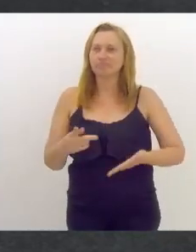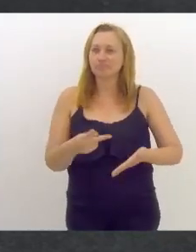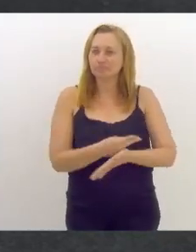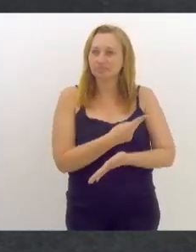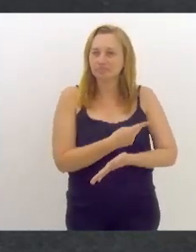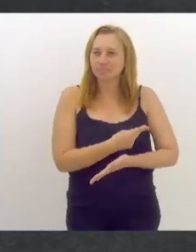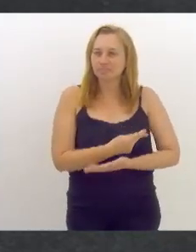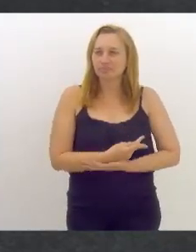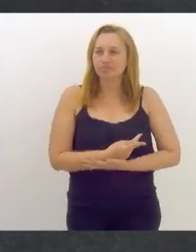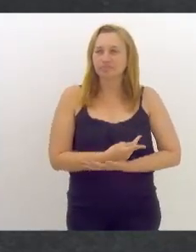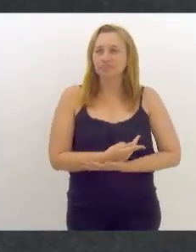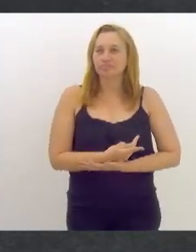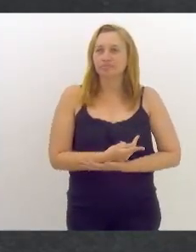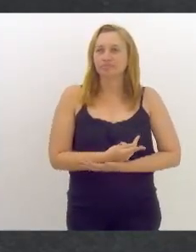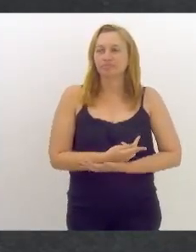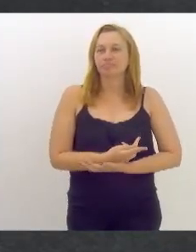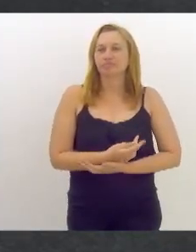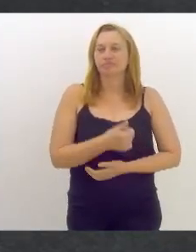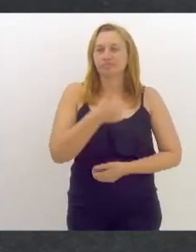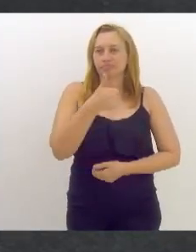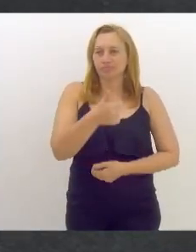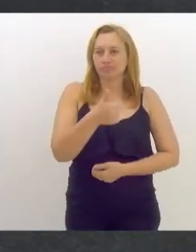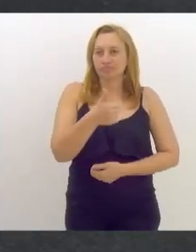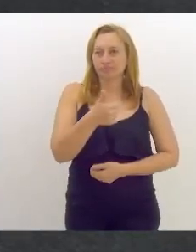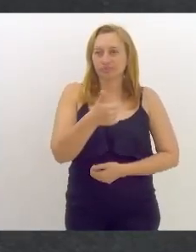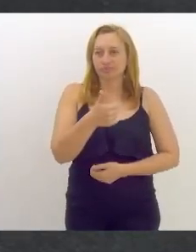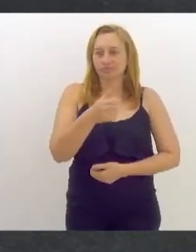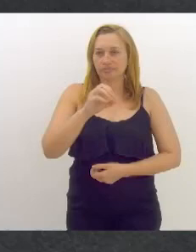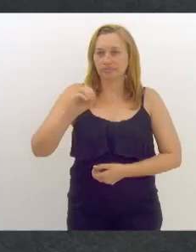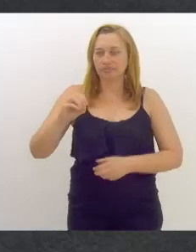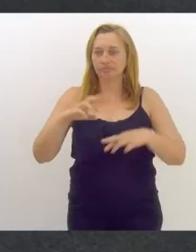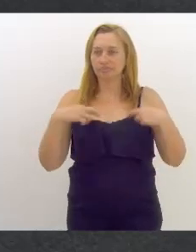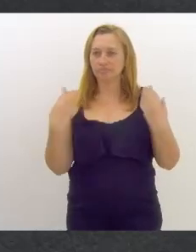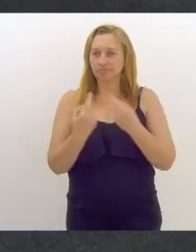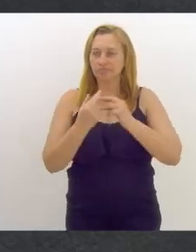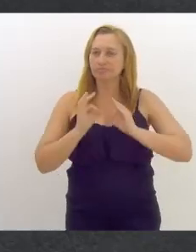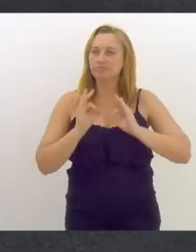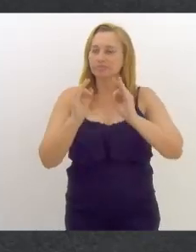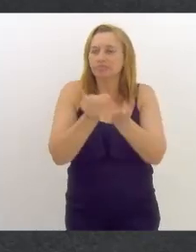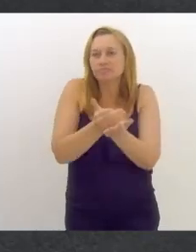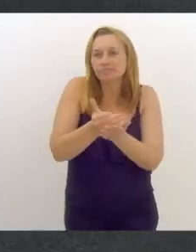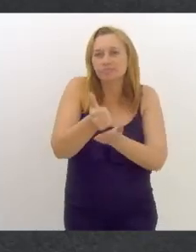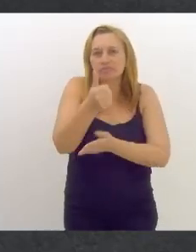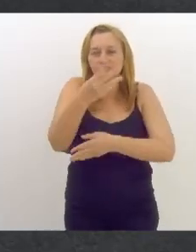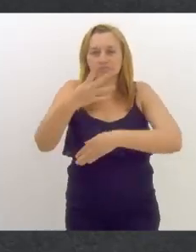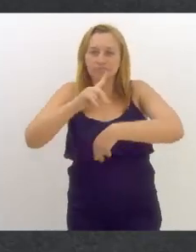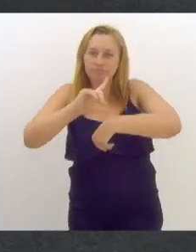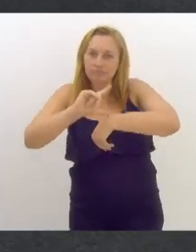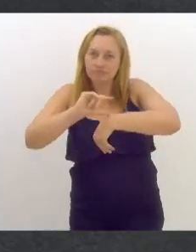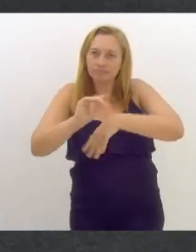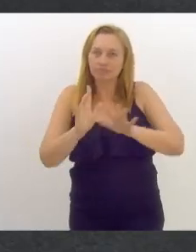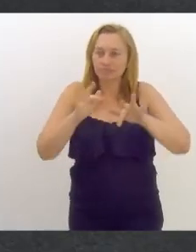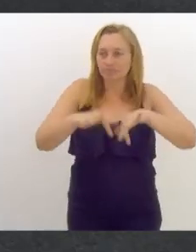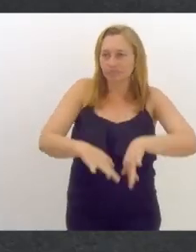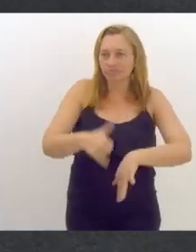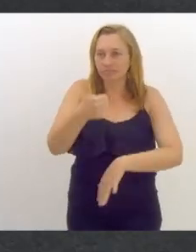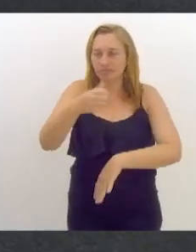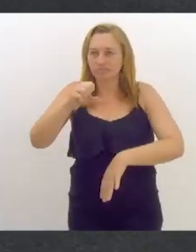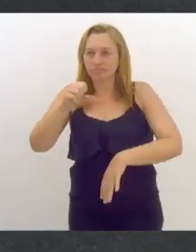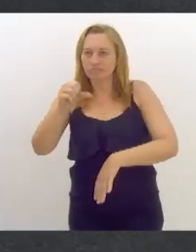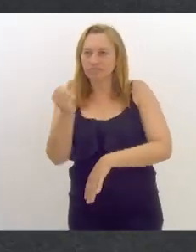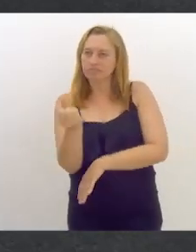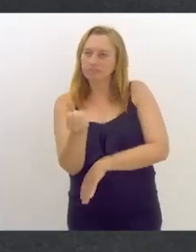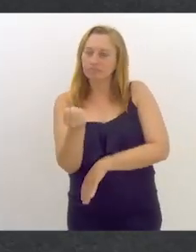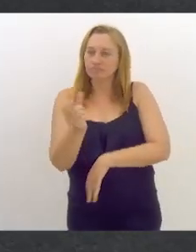o ocorrido na 100ª sessão ordinária, que, iniciada às 14 horas, encerrou-se às